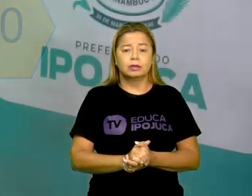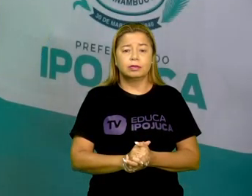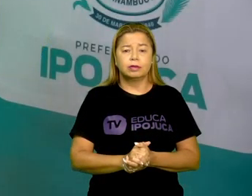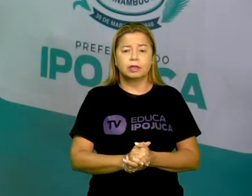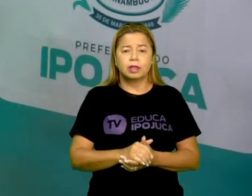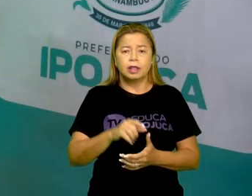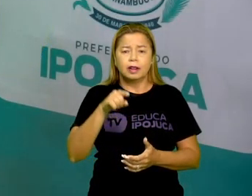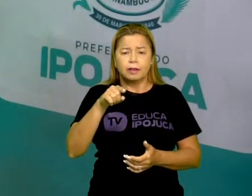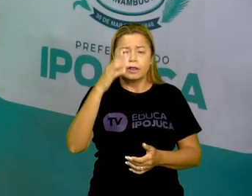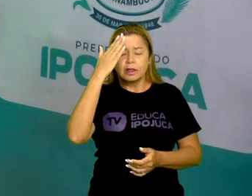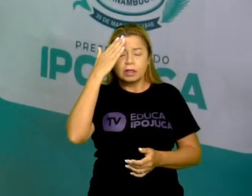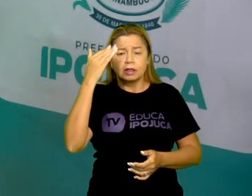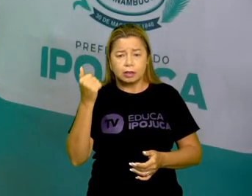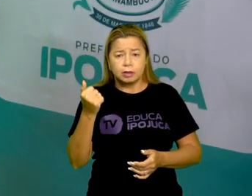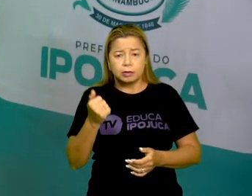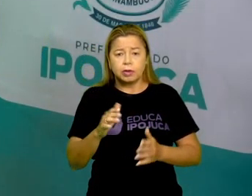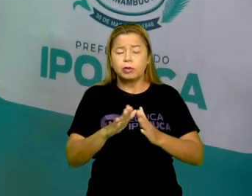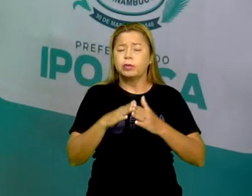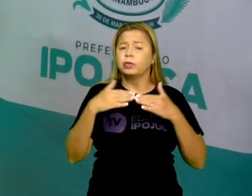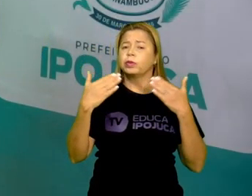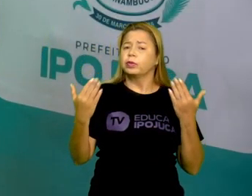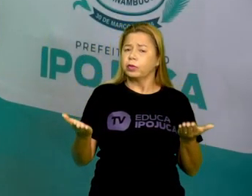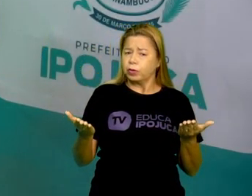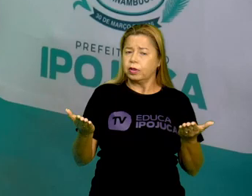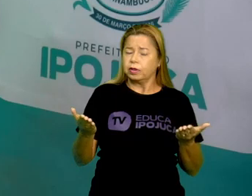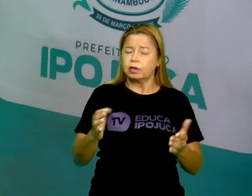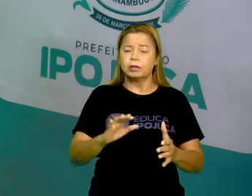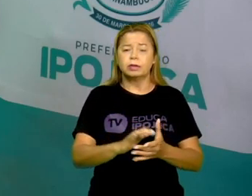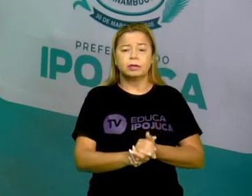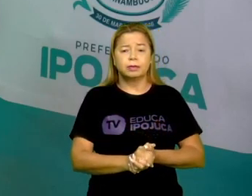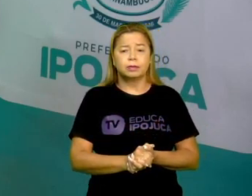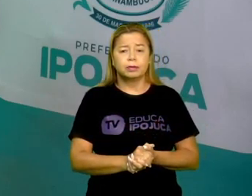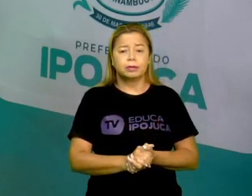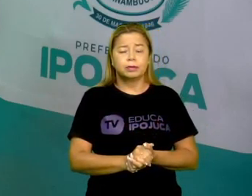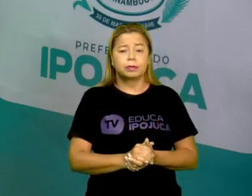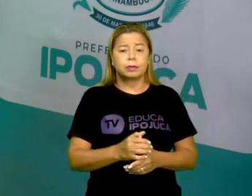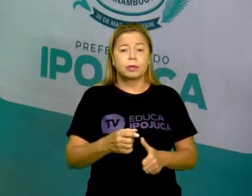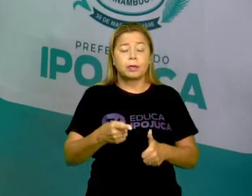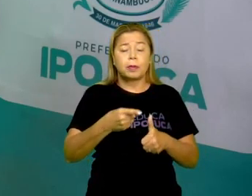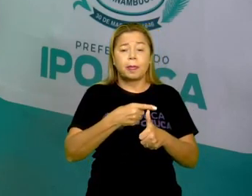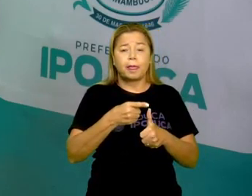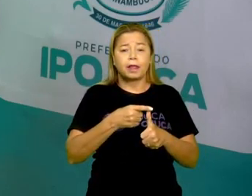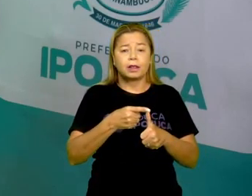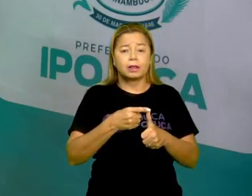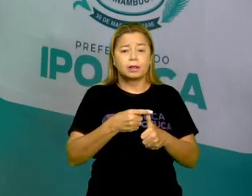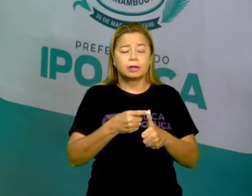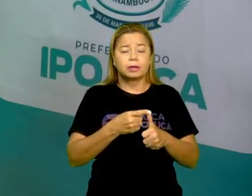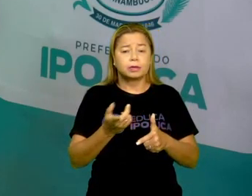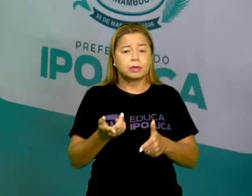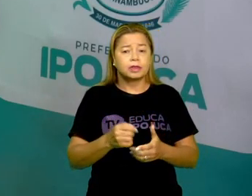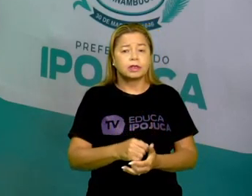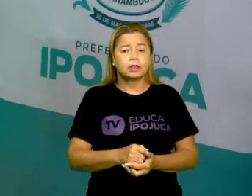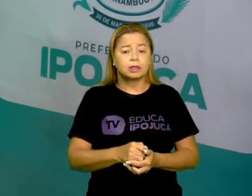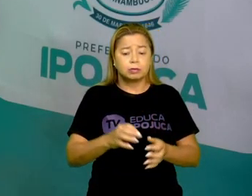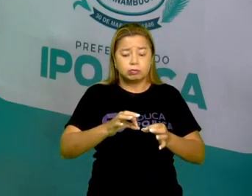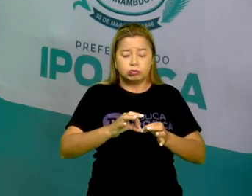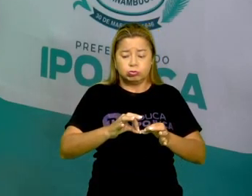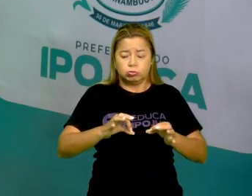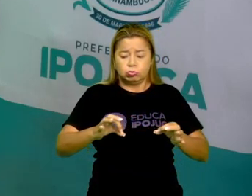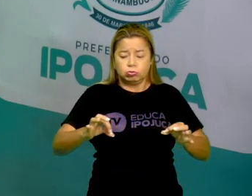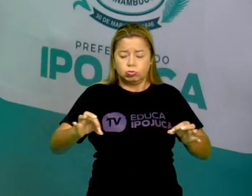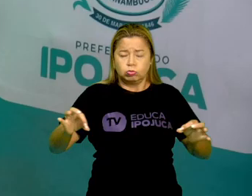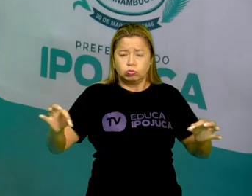vocês conseguem lembrar? Quais são as unidades de medida? Primeiro, eu quero as unidades de